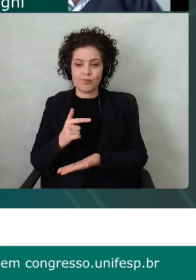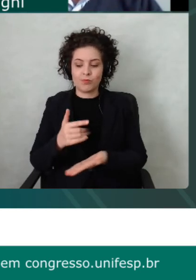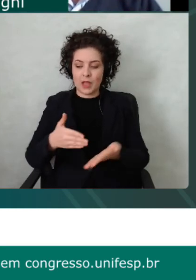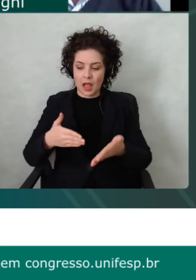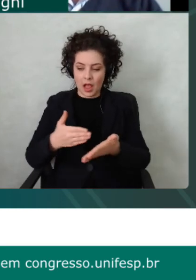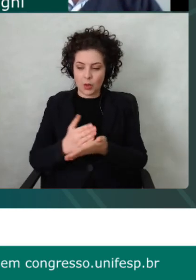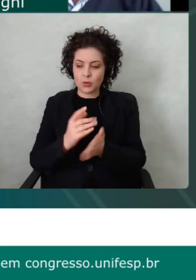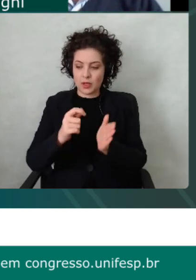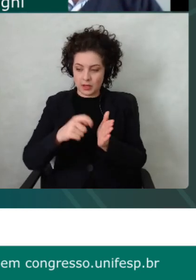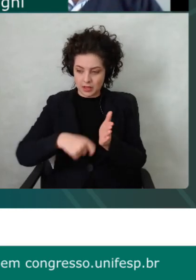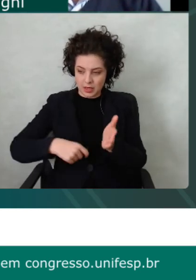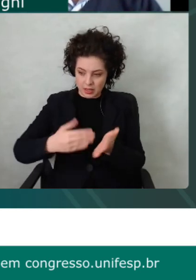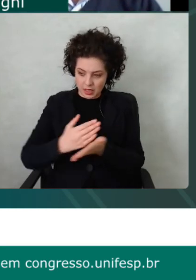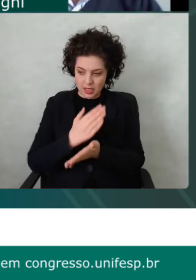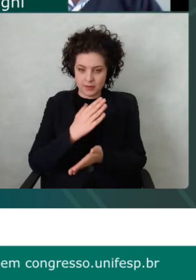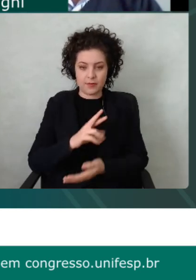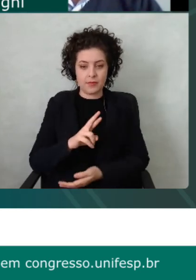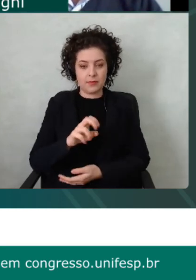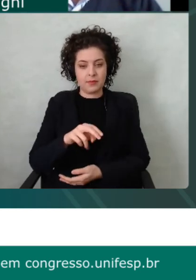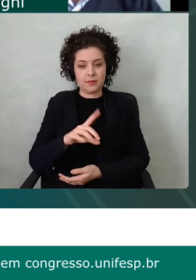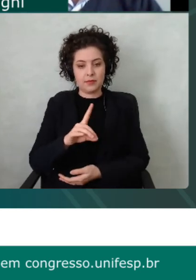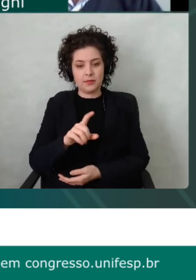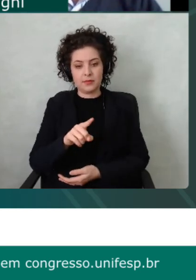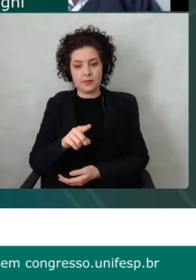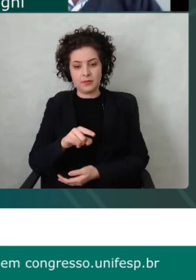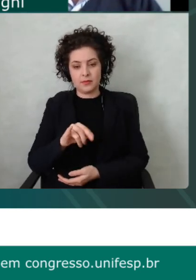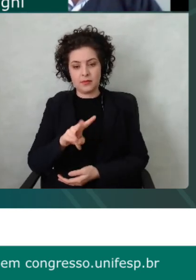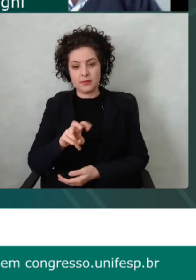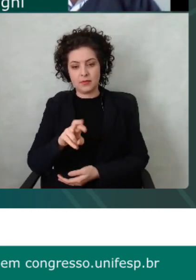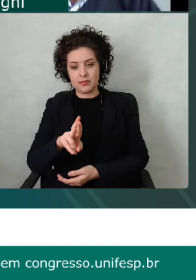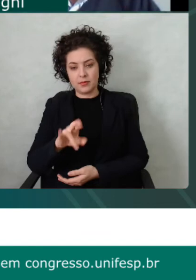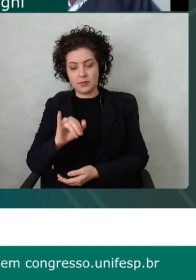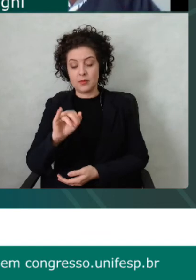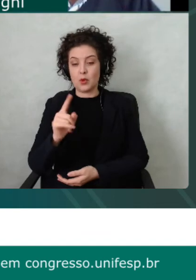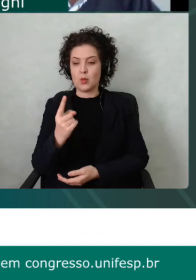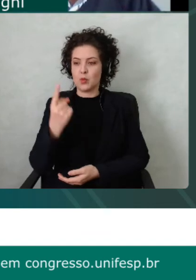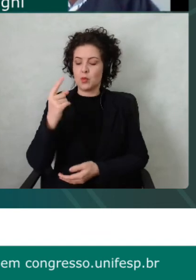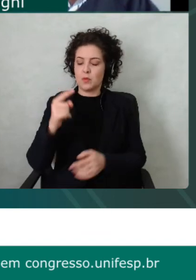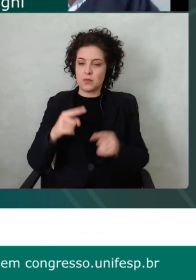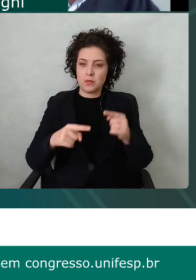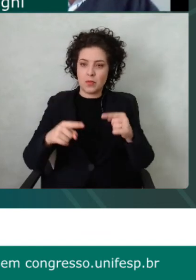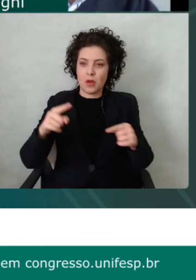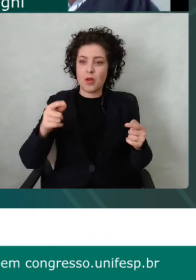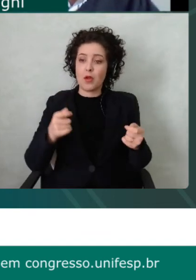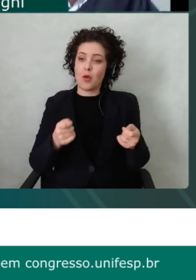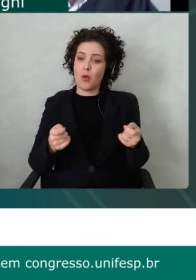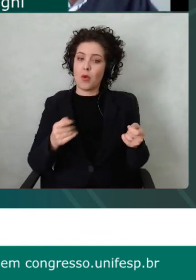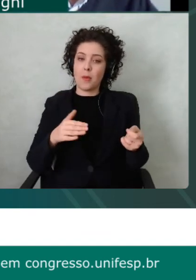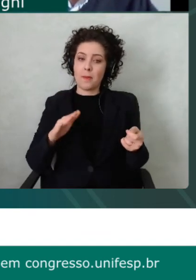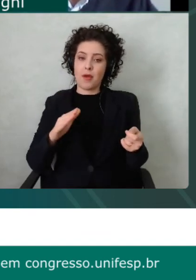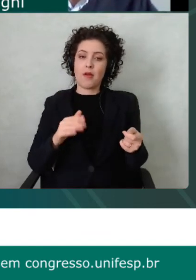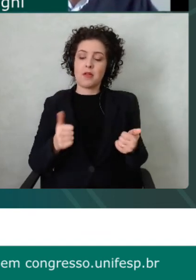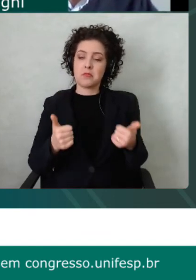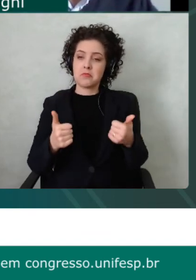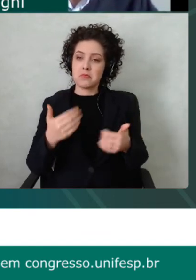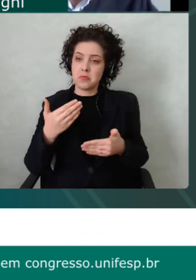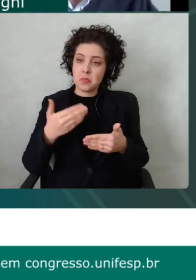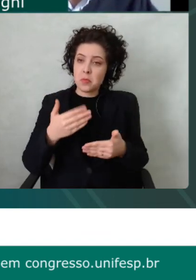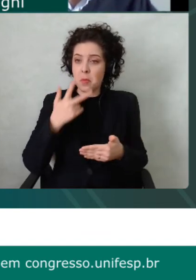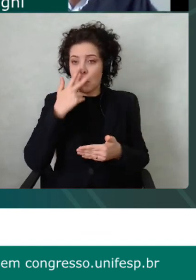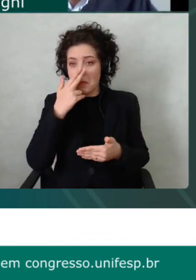talvez o Remdesivir, que foi o único que teve um estudo mais controlado, com